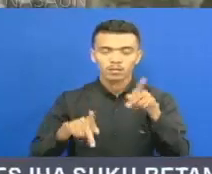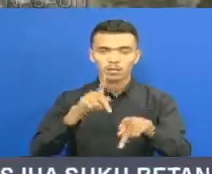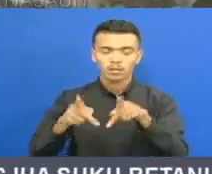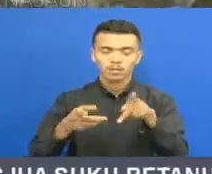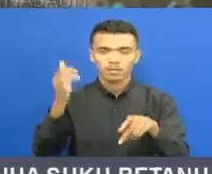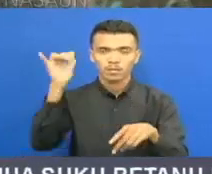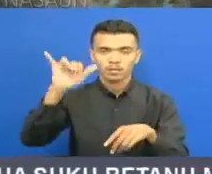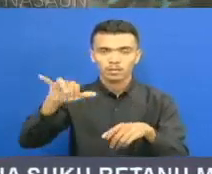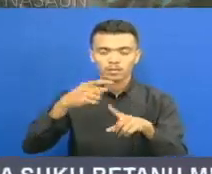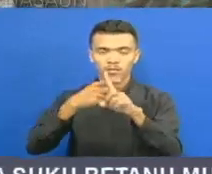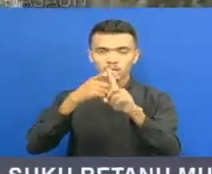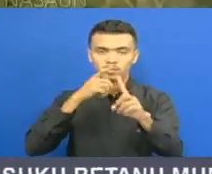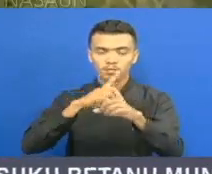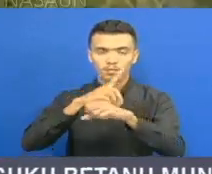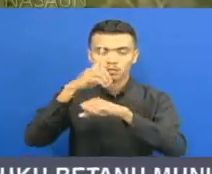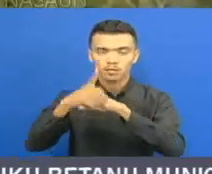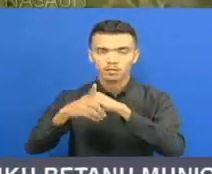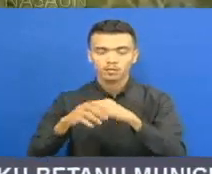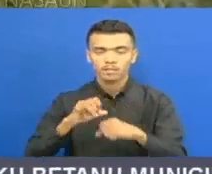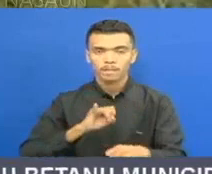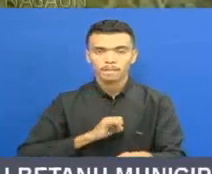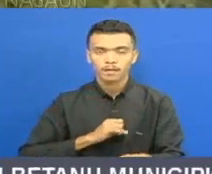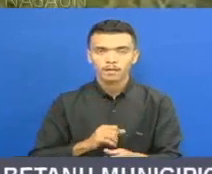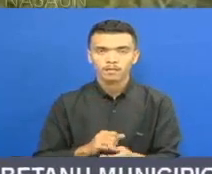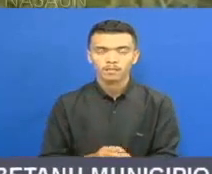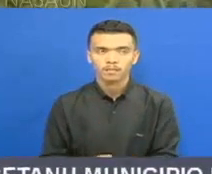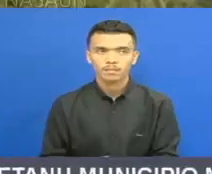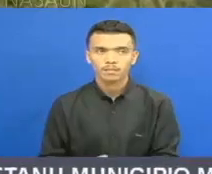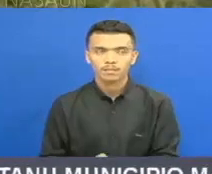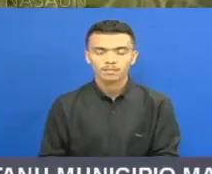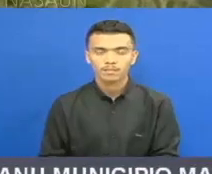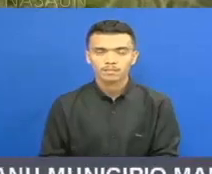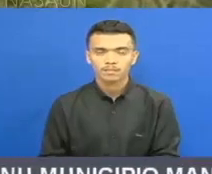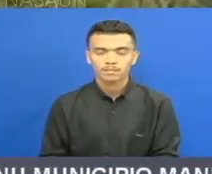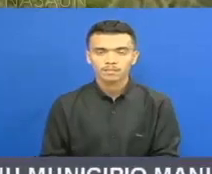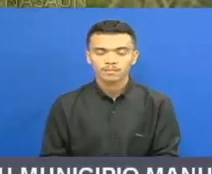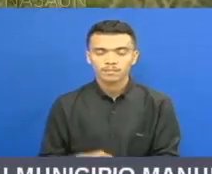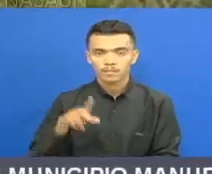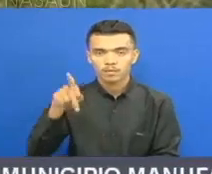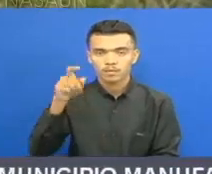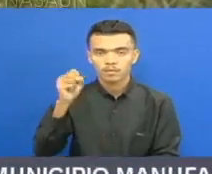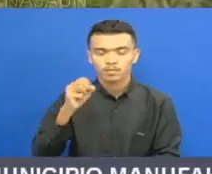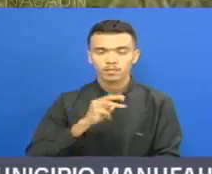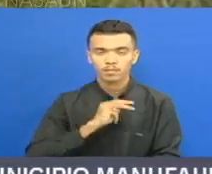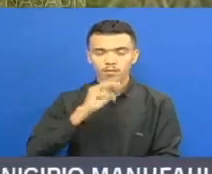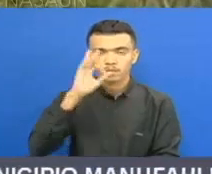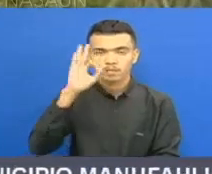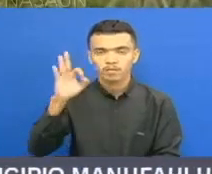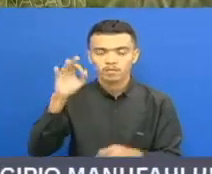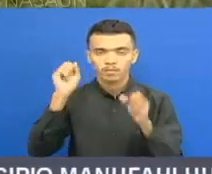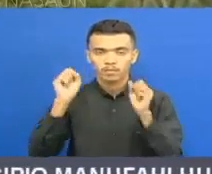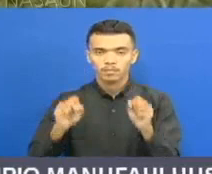husi desastre naturais. Haumo salona pedido ia ba autoridade de proteção civil do município Manufahi, para bela